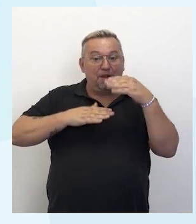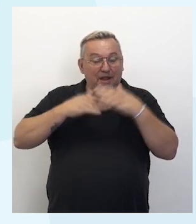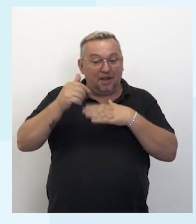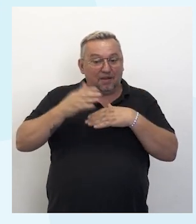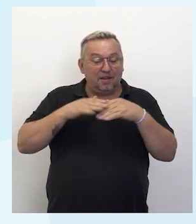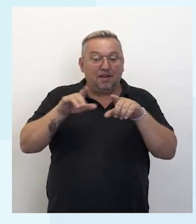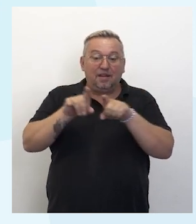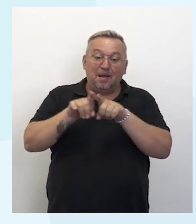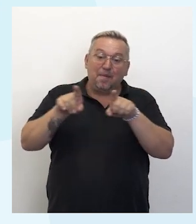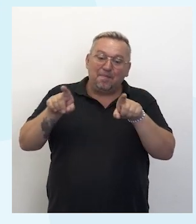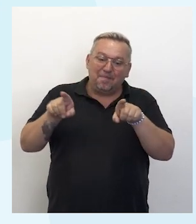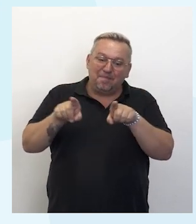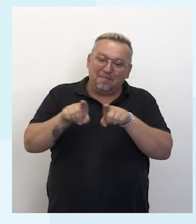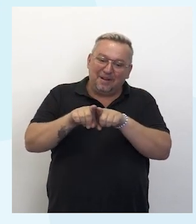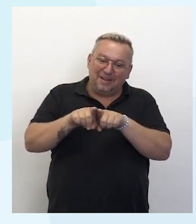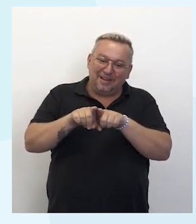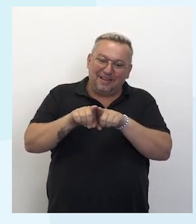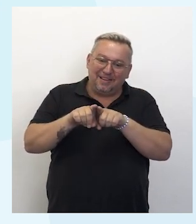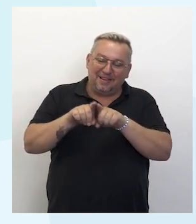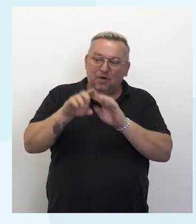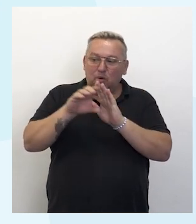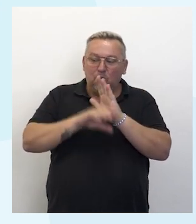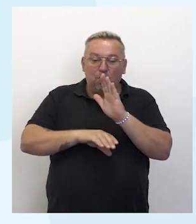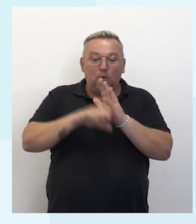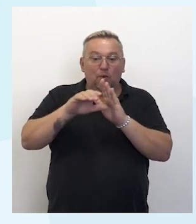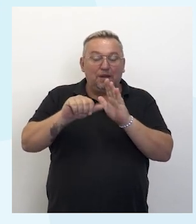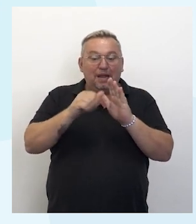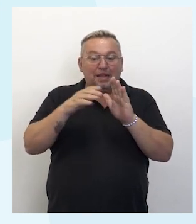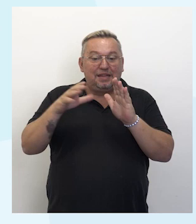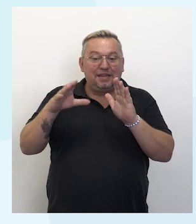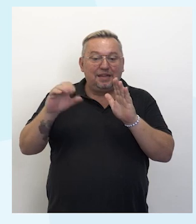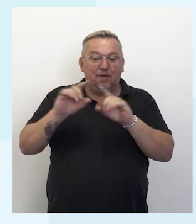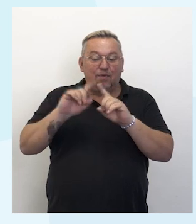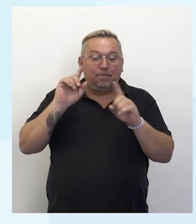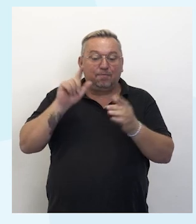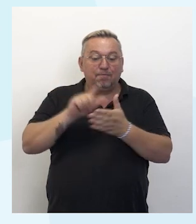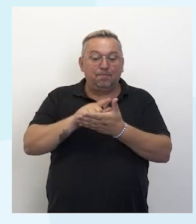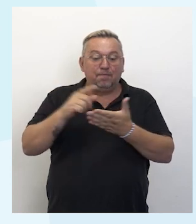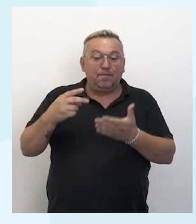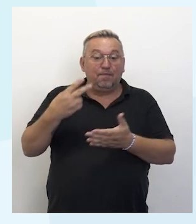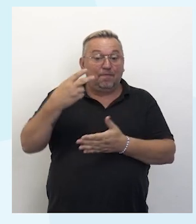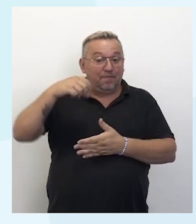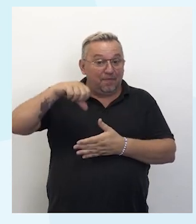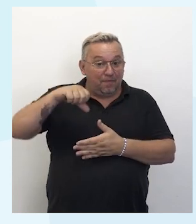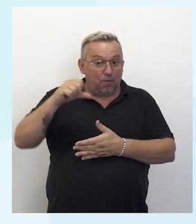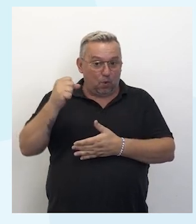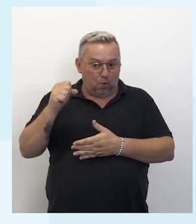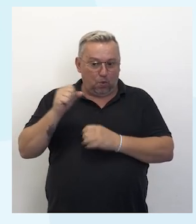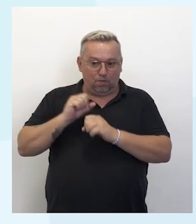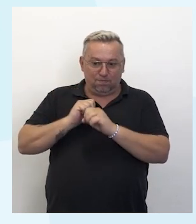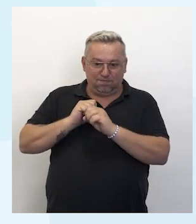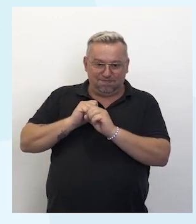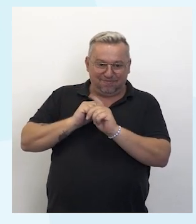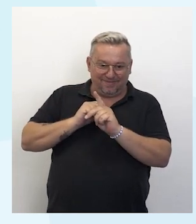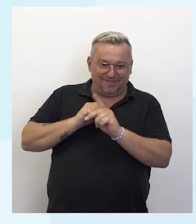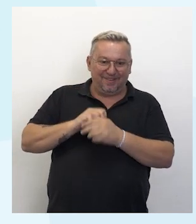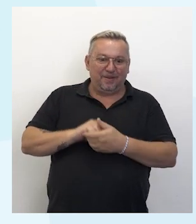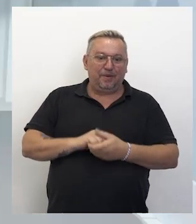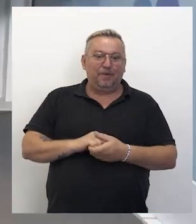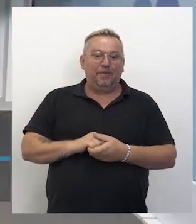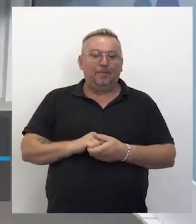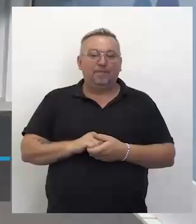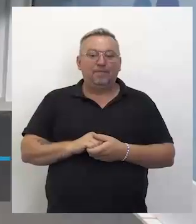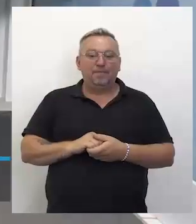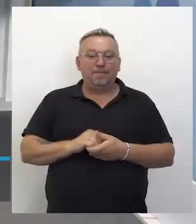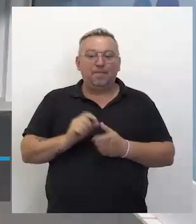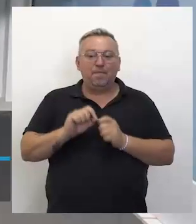preferirem, e também o currículo em ação, volume 1, lá na página 298. Aí, olha só,